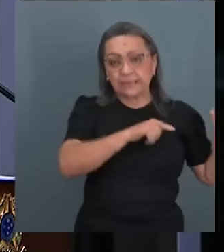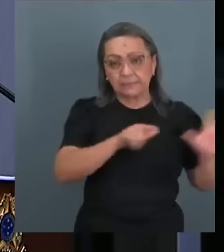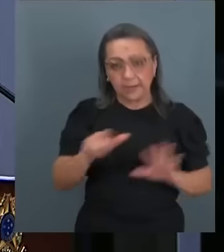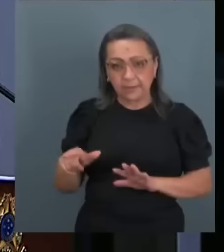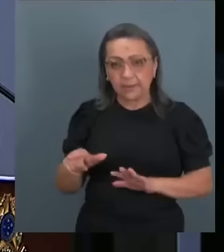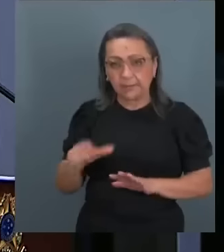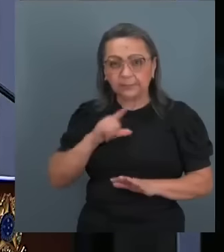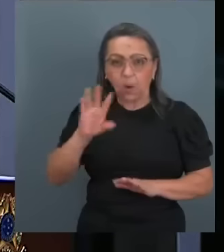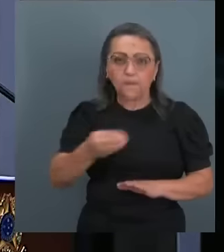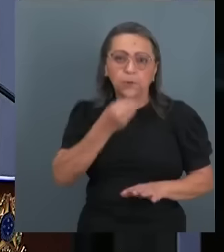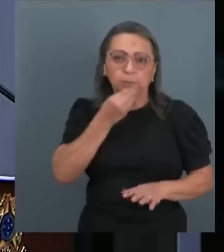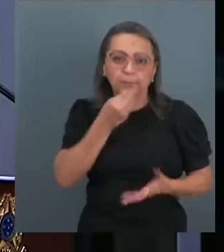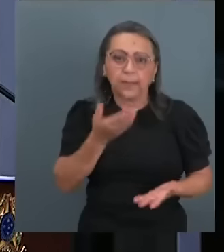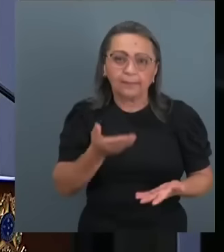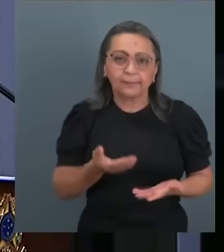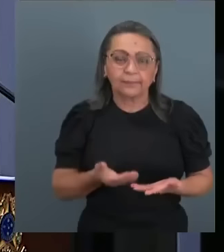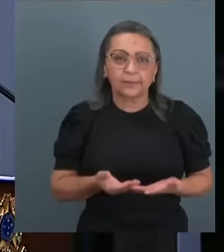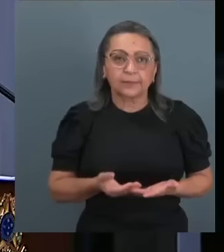senhora,